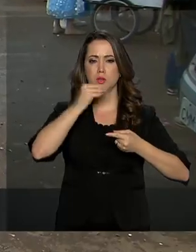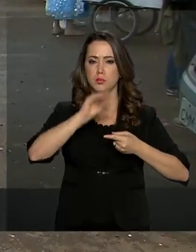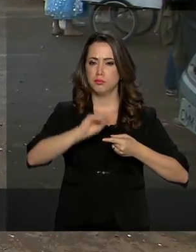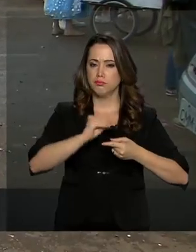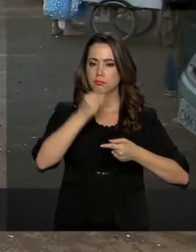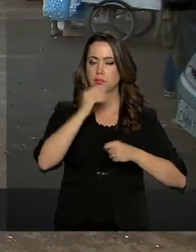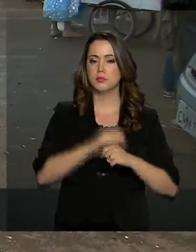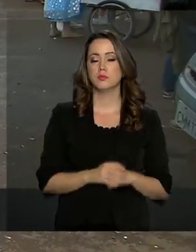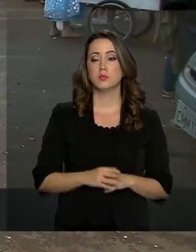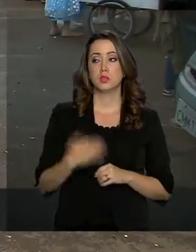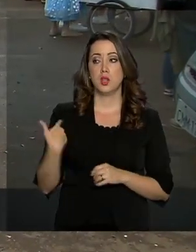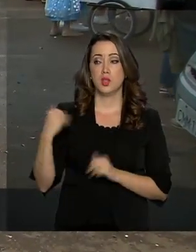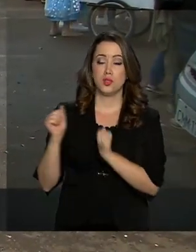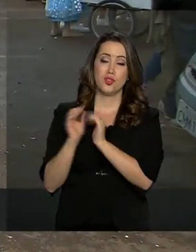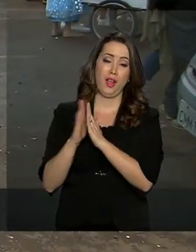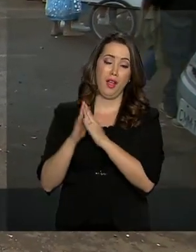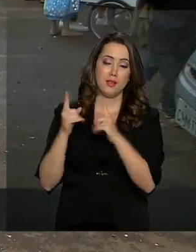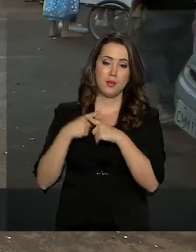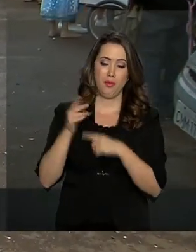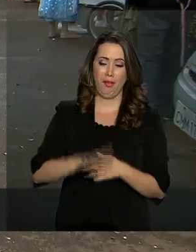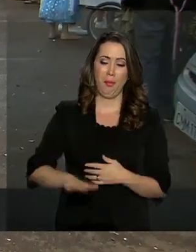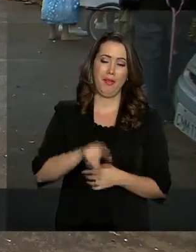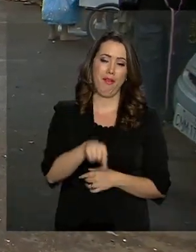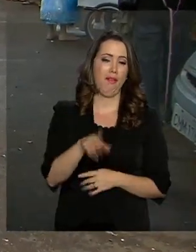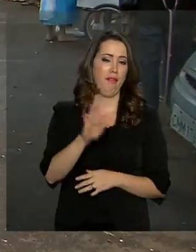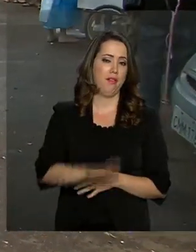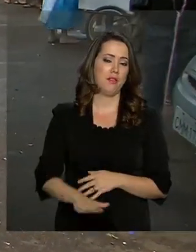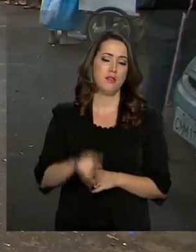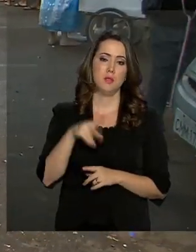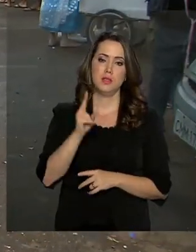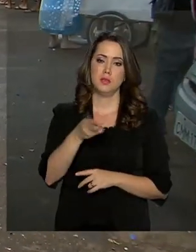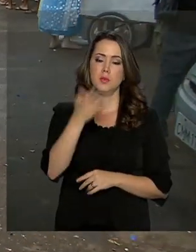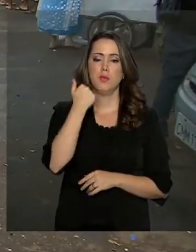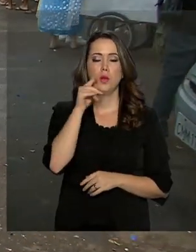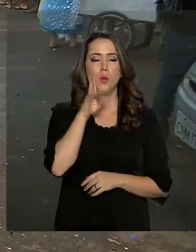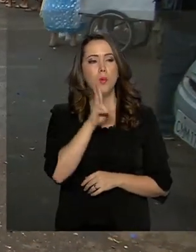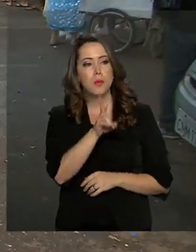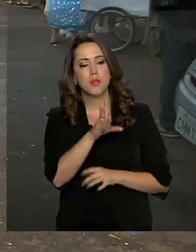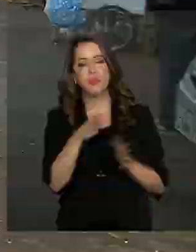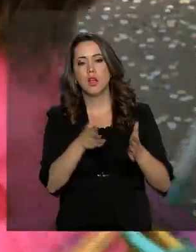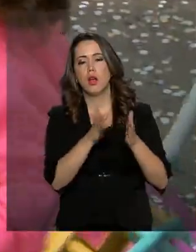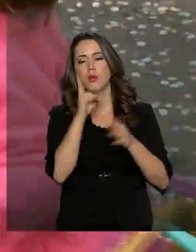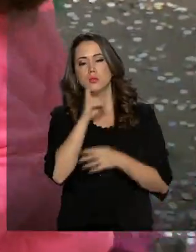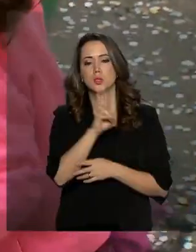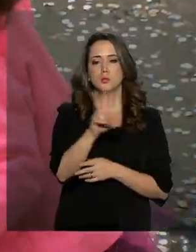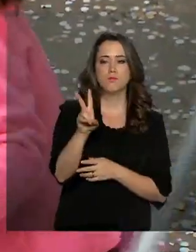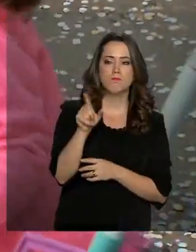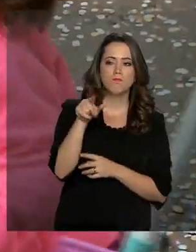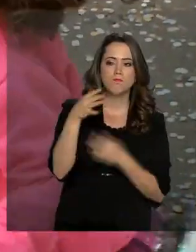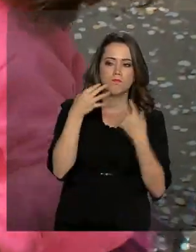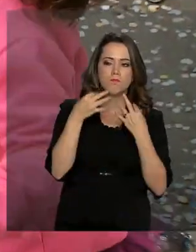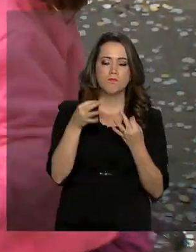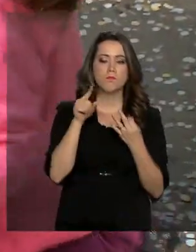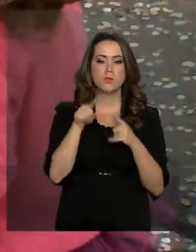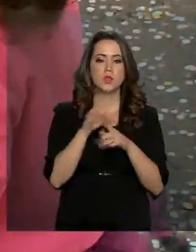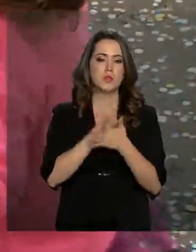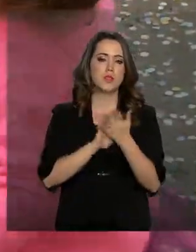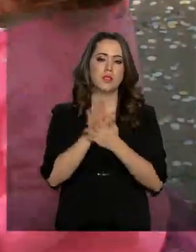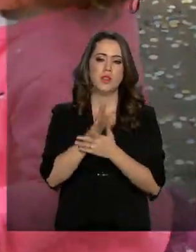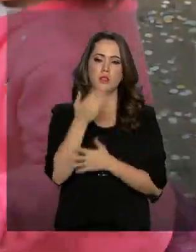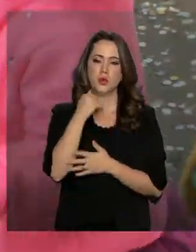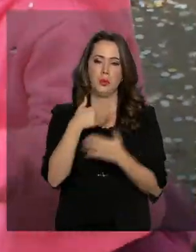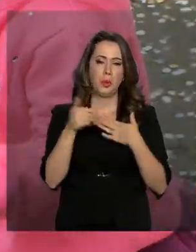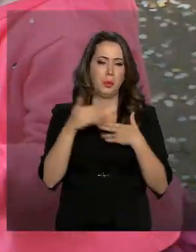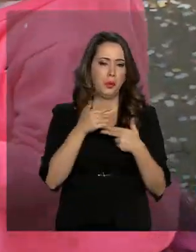Principalmente para ela, que é menorzinha. Mas sempre que a gente vai comer um pouquinho na rua, a gente dá uma olhadinha, fica sempre atento para não estar comendo qualquer